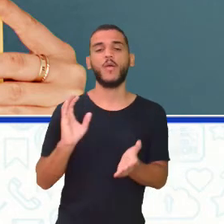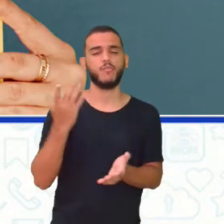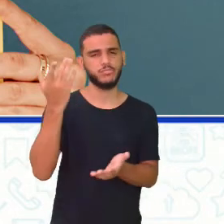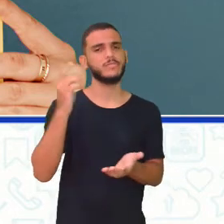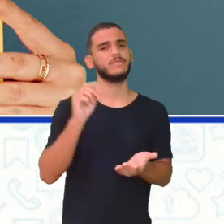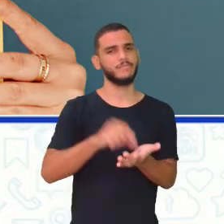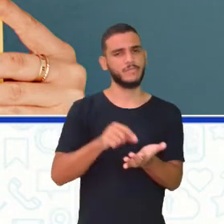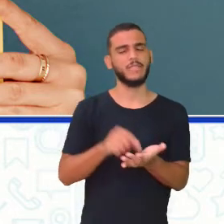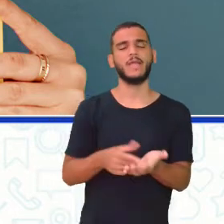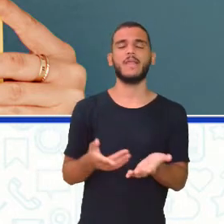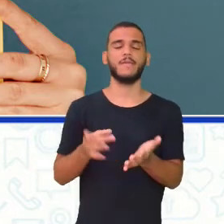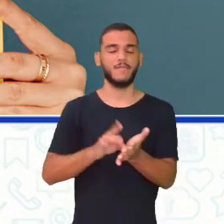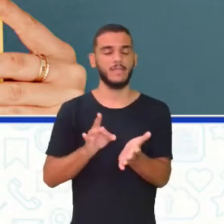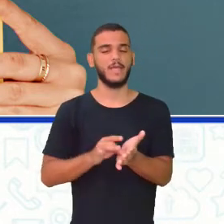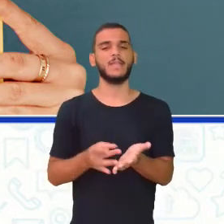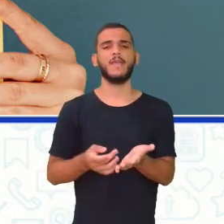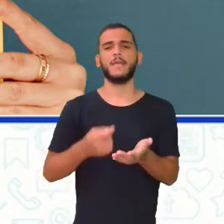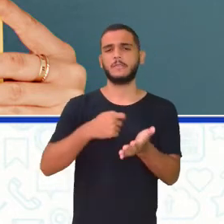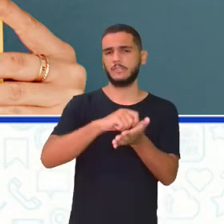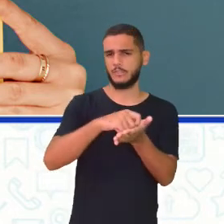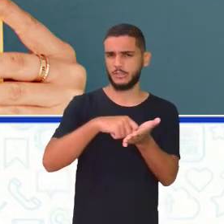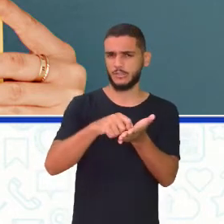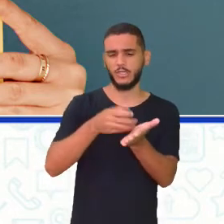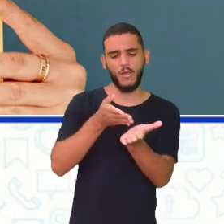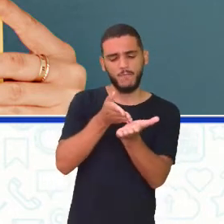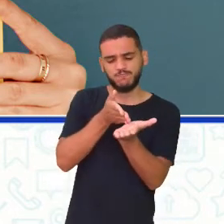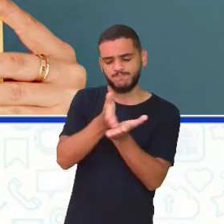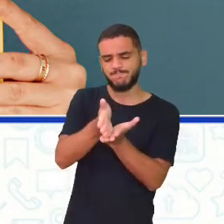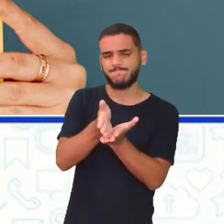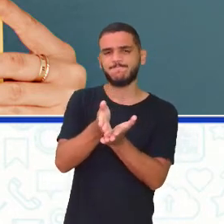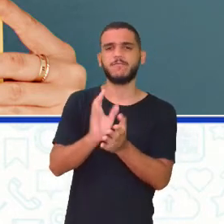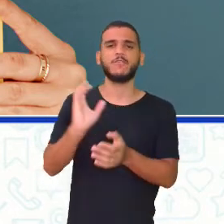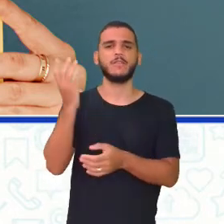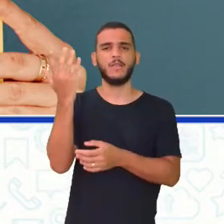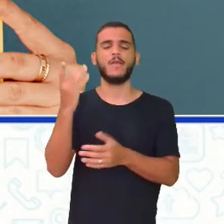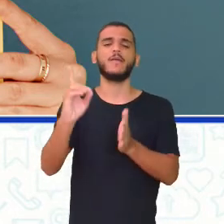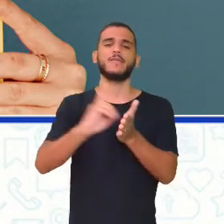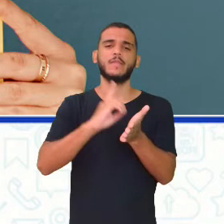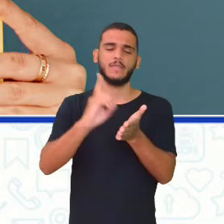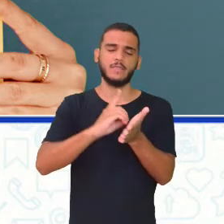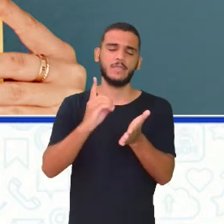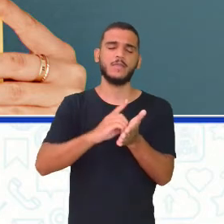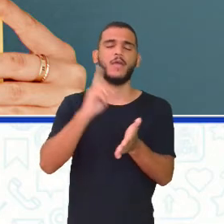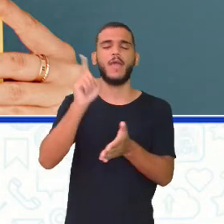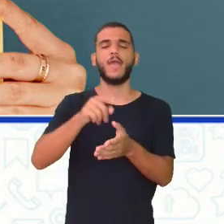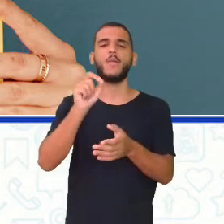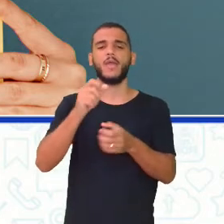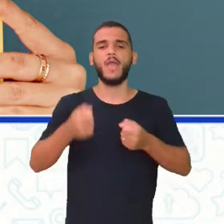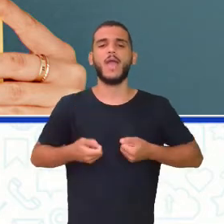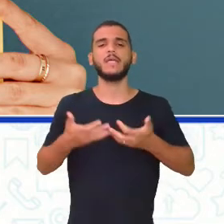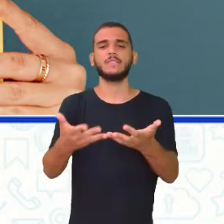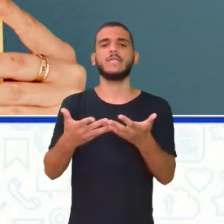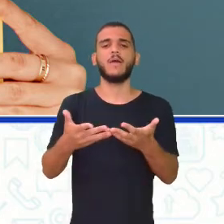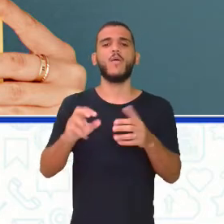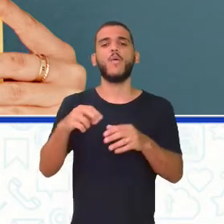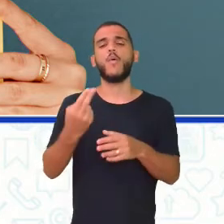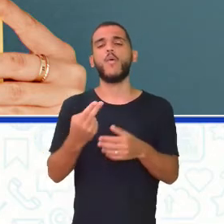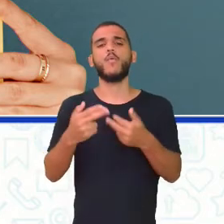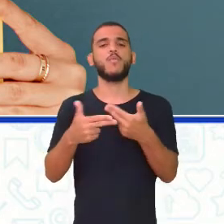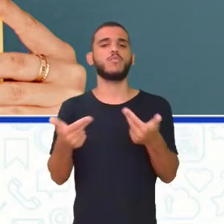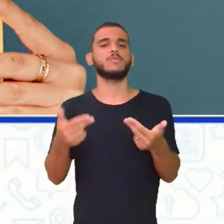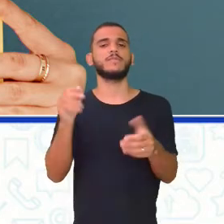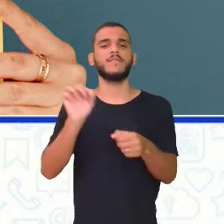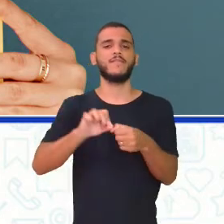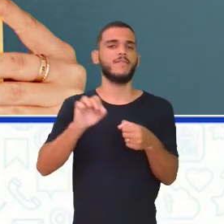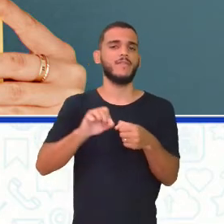O fato deve ser escrito fielmente à situação. Segundo o dicionário, seria a ação ou coisa feita, ocorrida